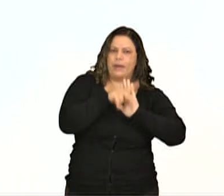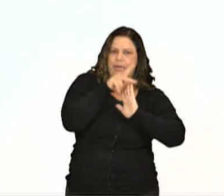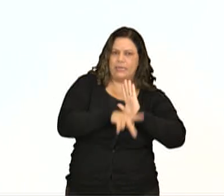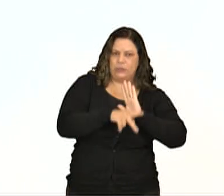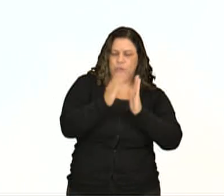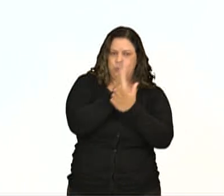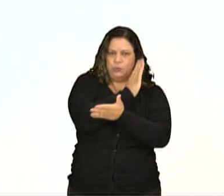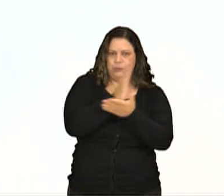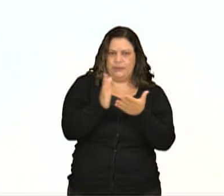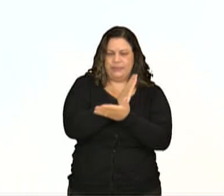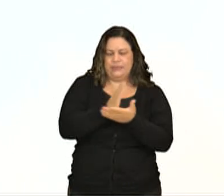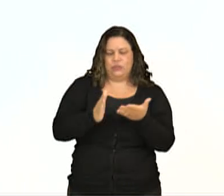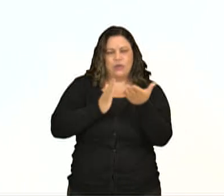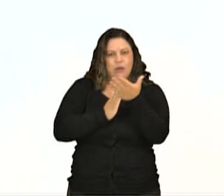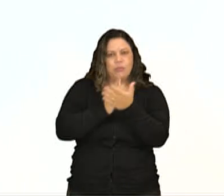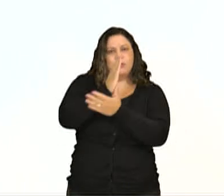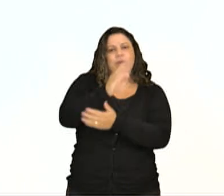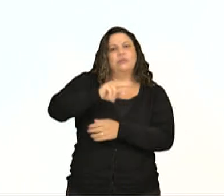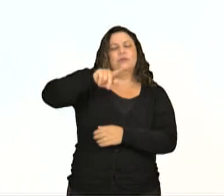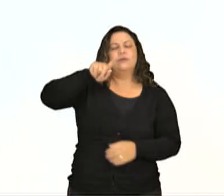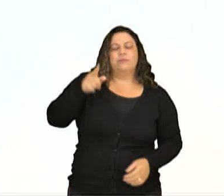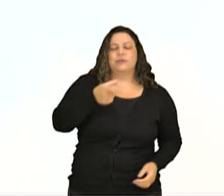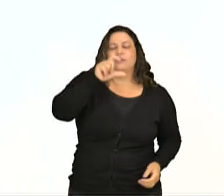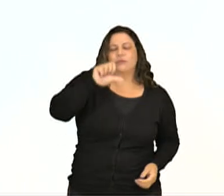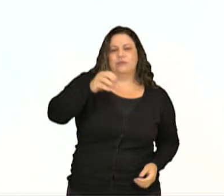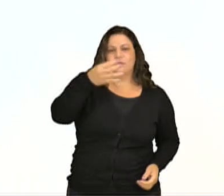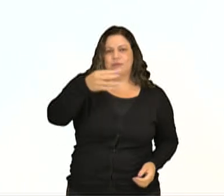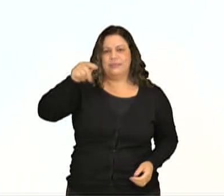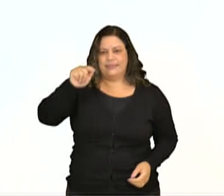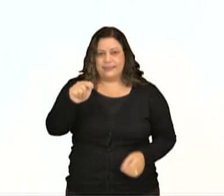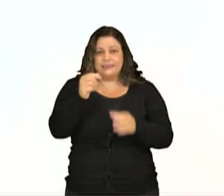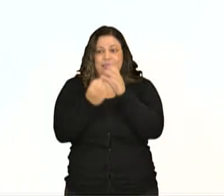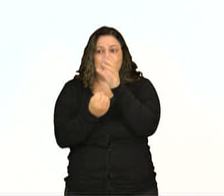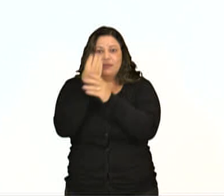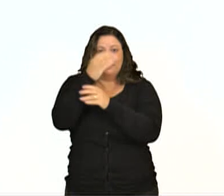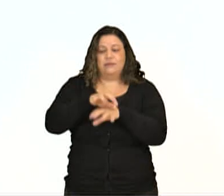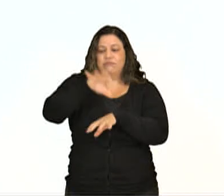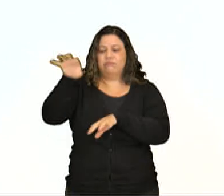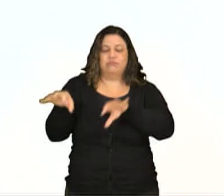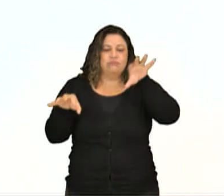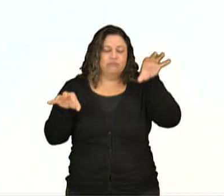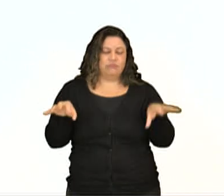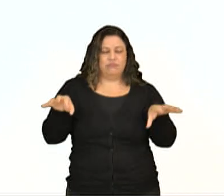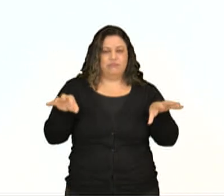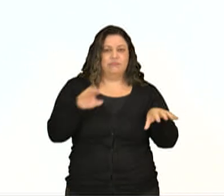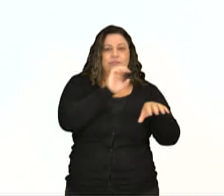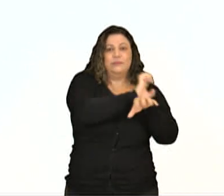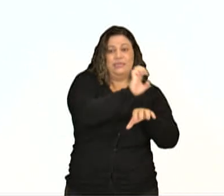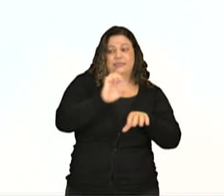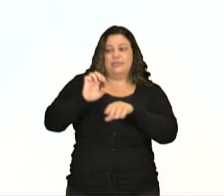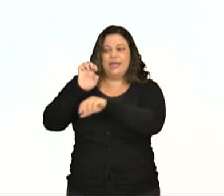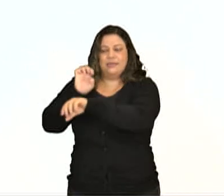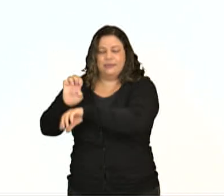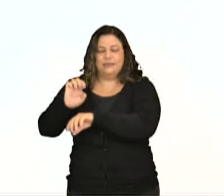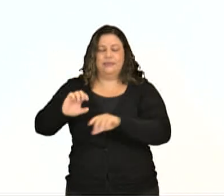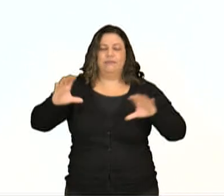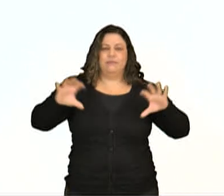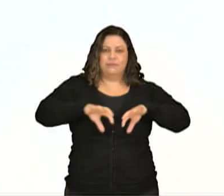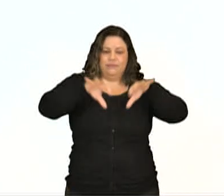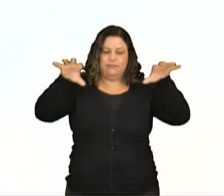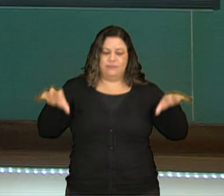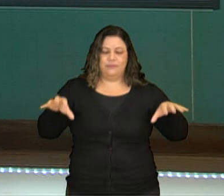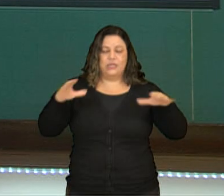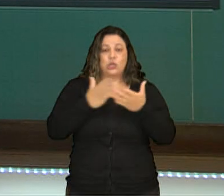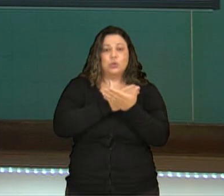aprovado em 1947 na ONU, prevendo a criação de 2 estados independentes, Israel e Palestina, gerou